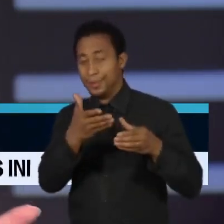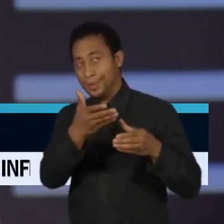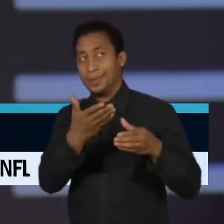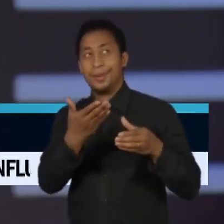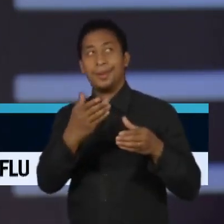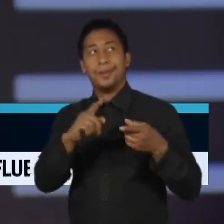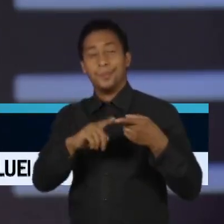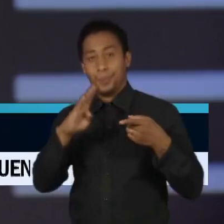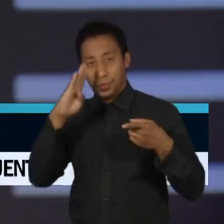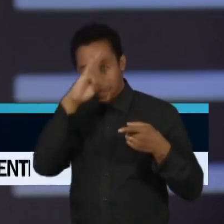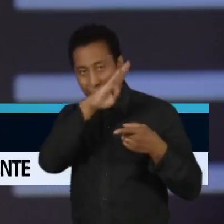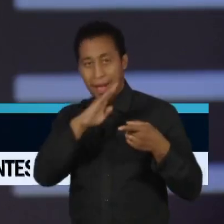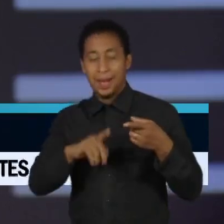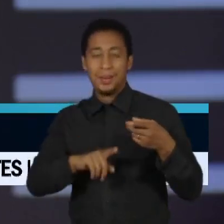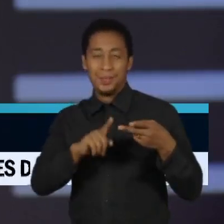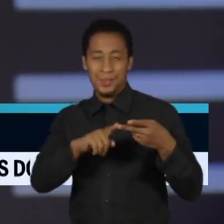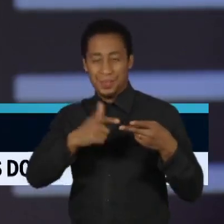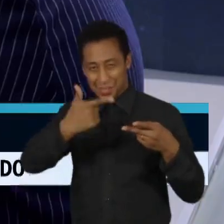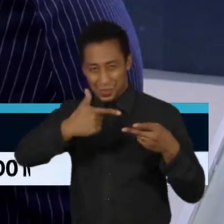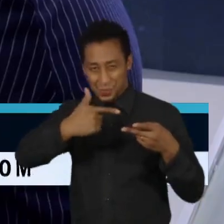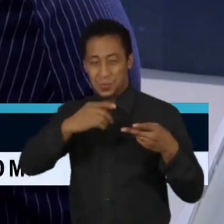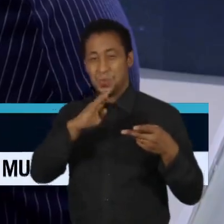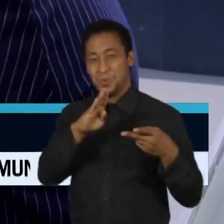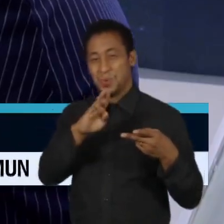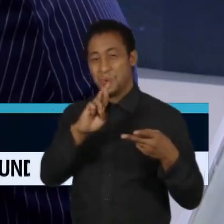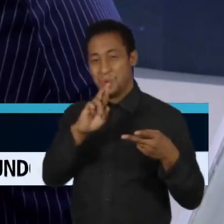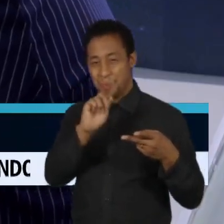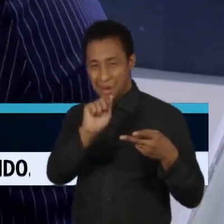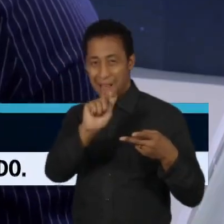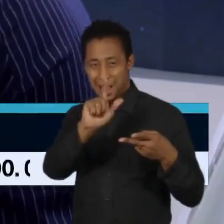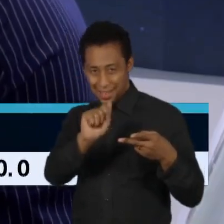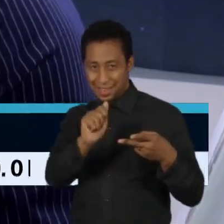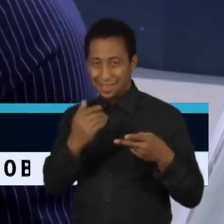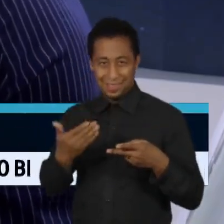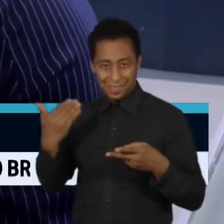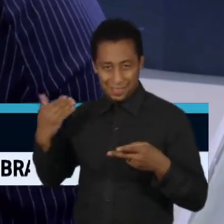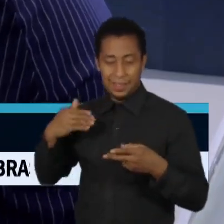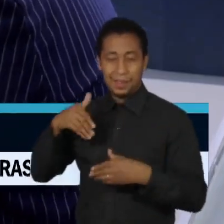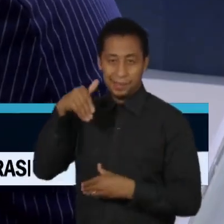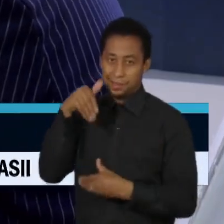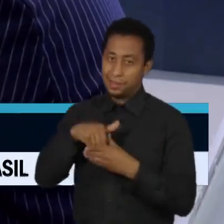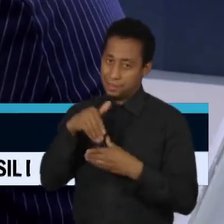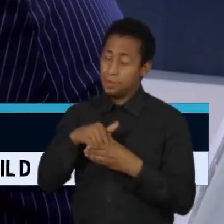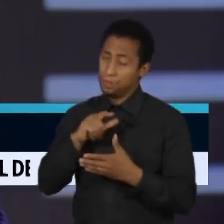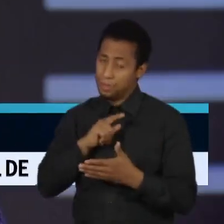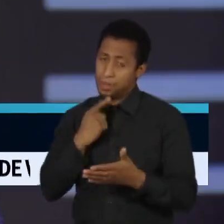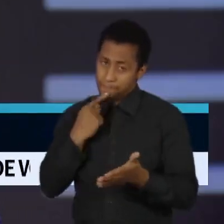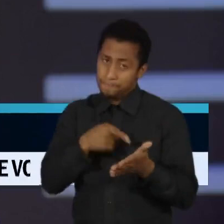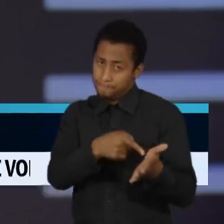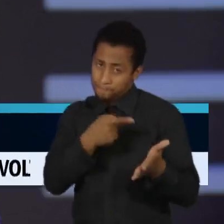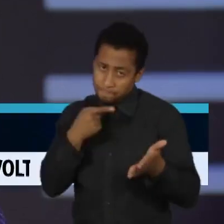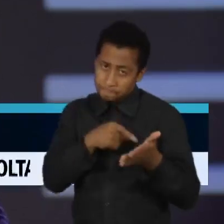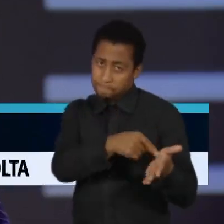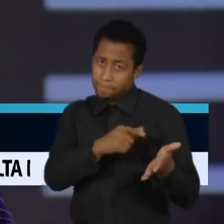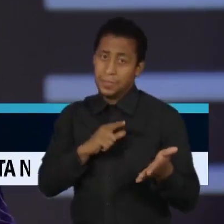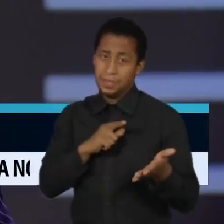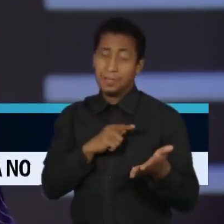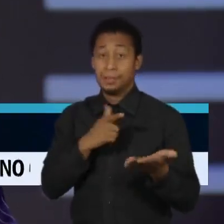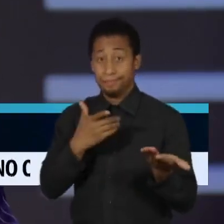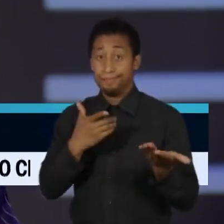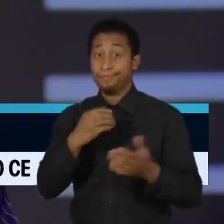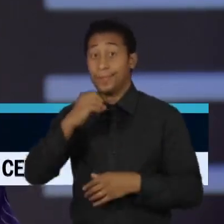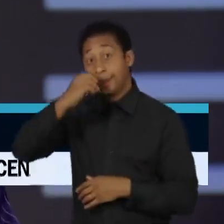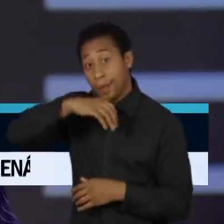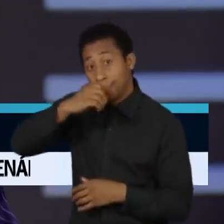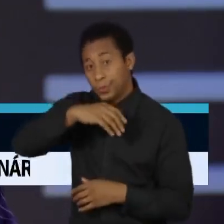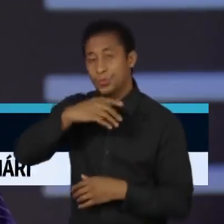Braga na última eleição. São várias ações que questionam não só o abuso de poder político, mas também